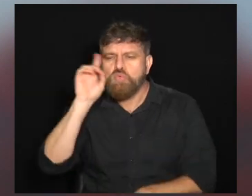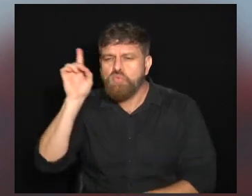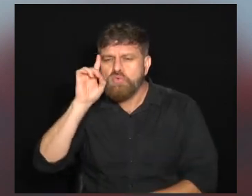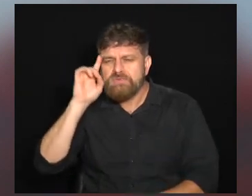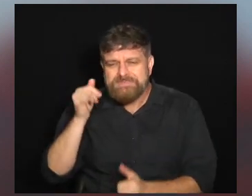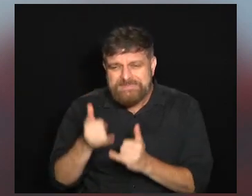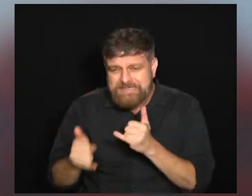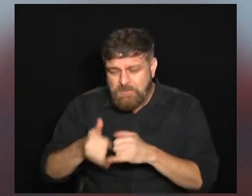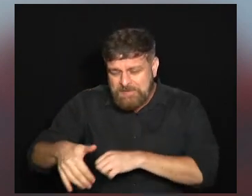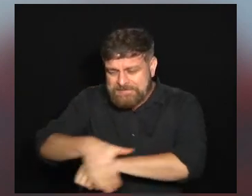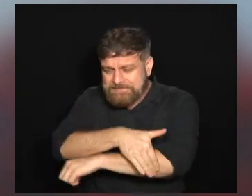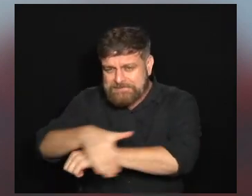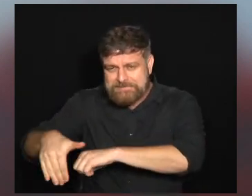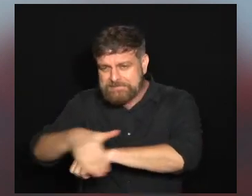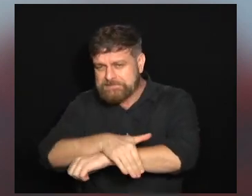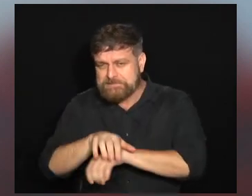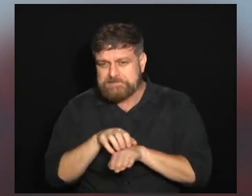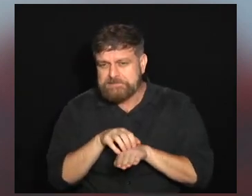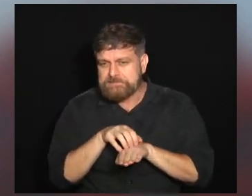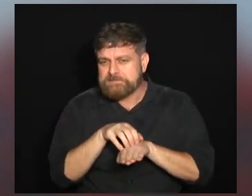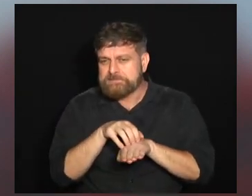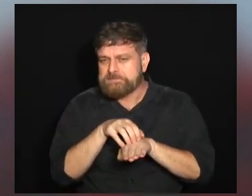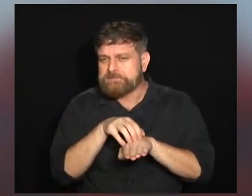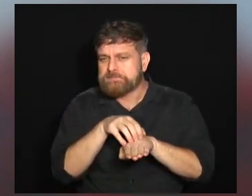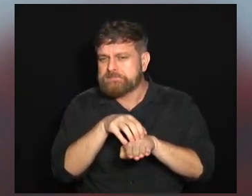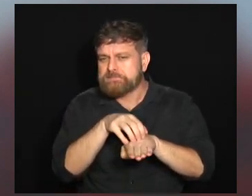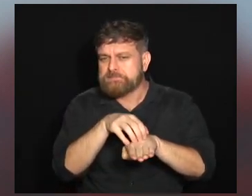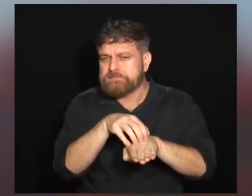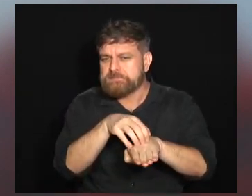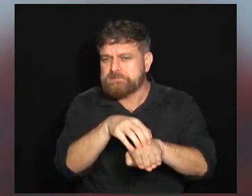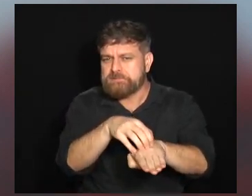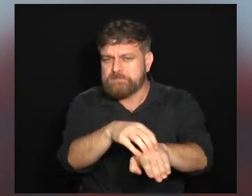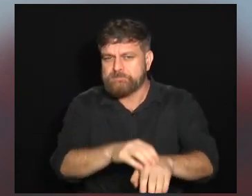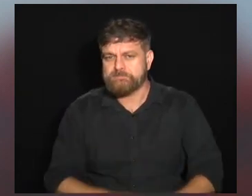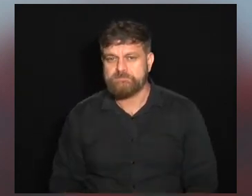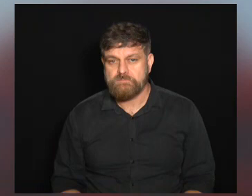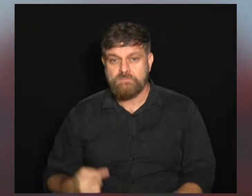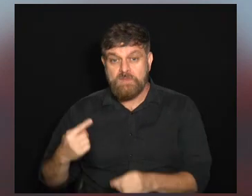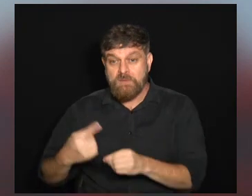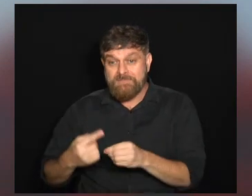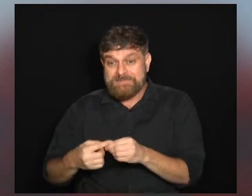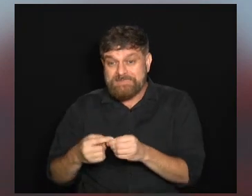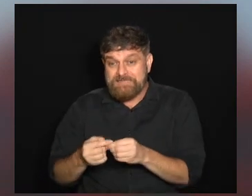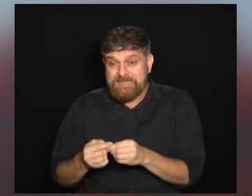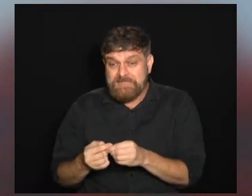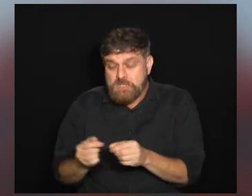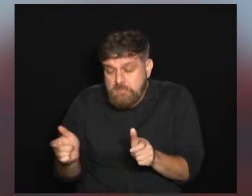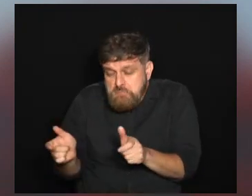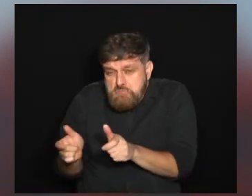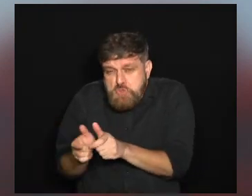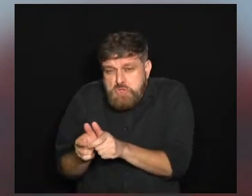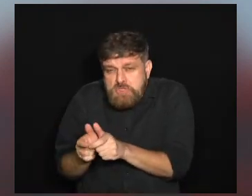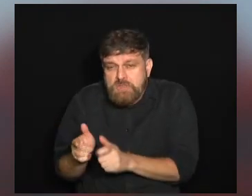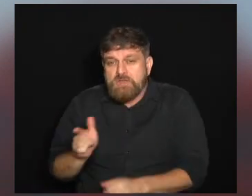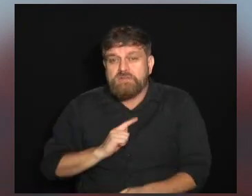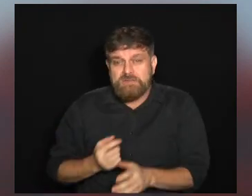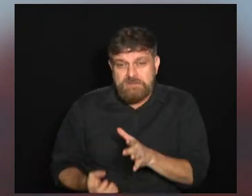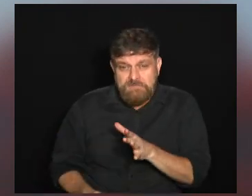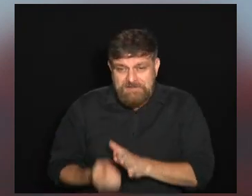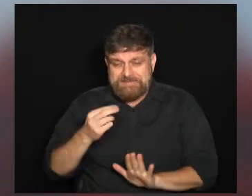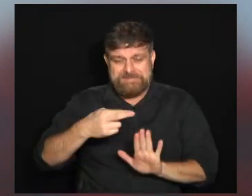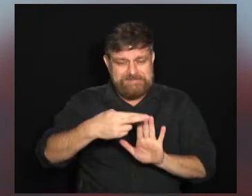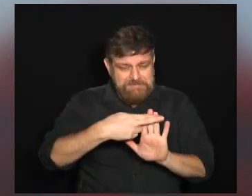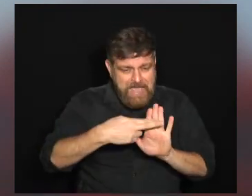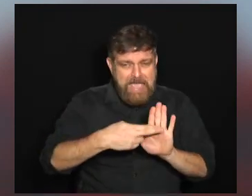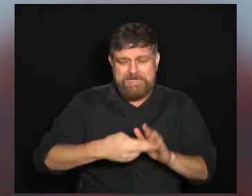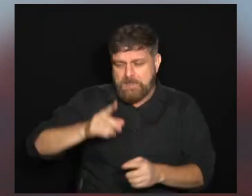nas ruas aqui onde eu moro, mesmo sendo uma cidade pequena, está tendo muitas restrições